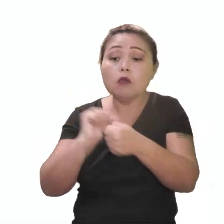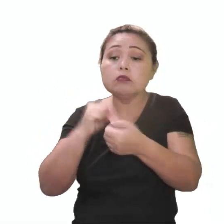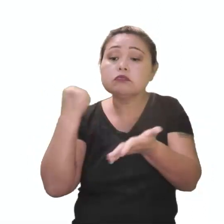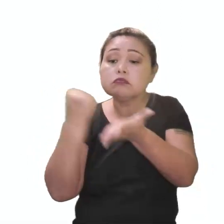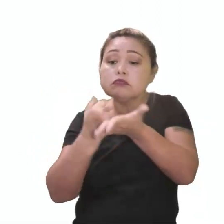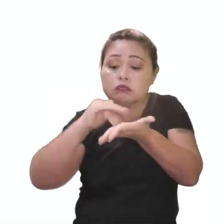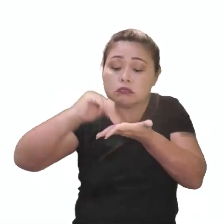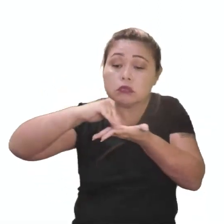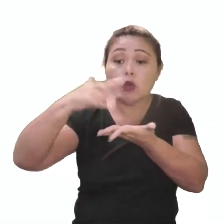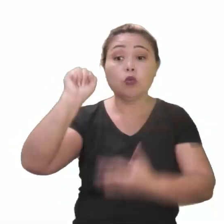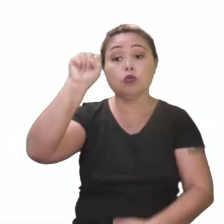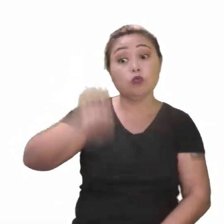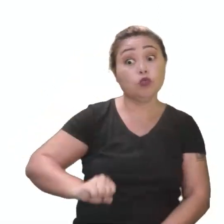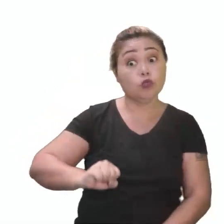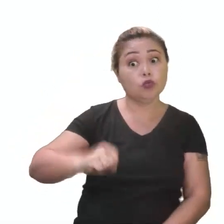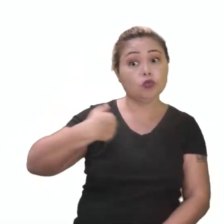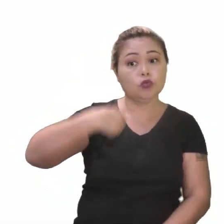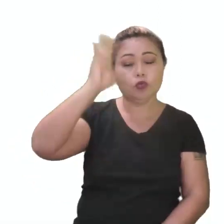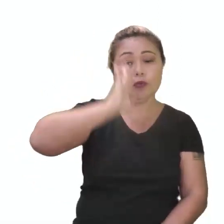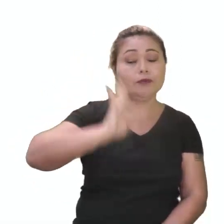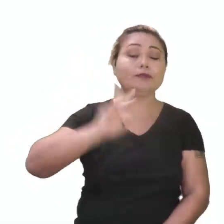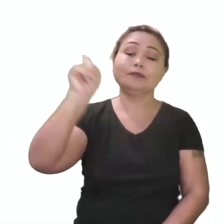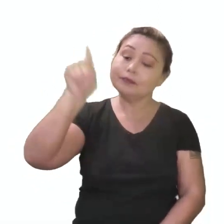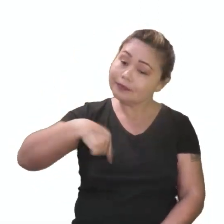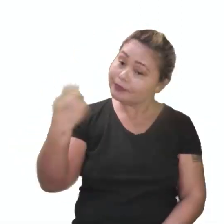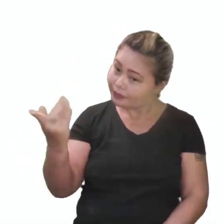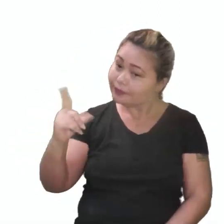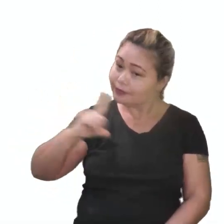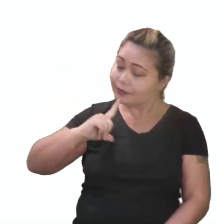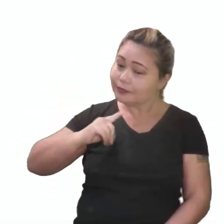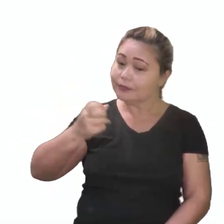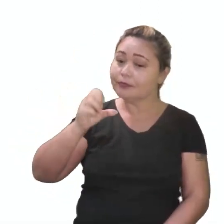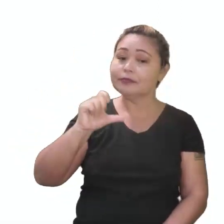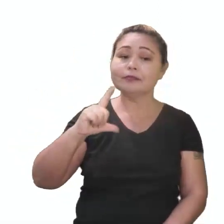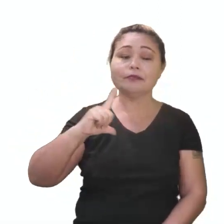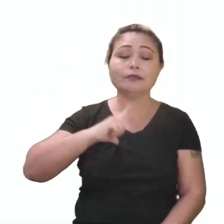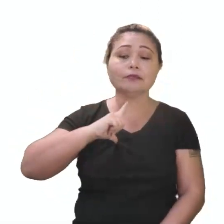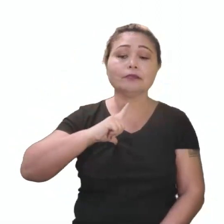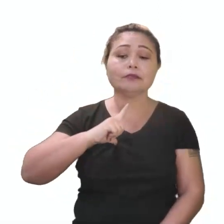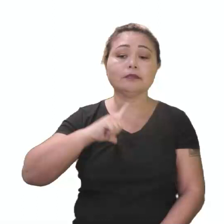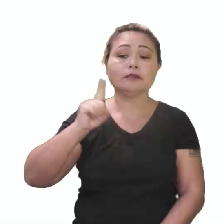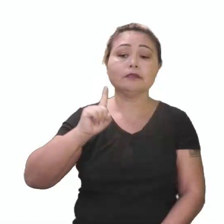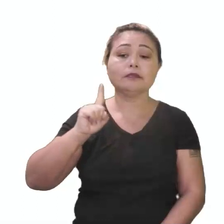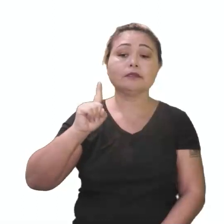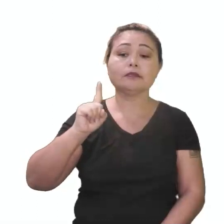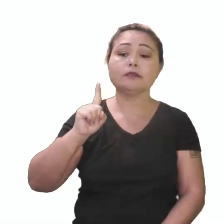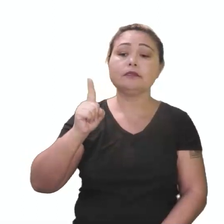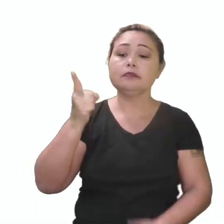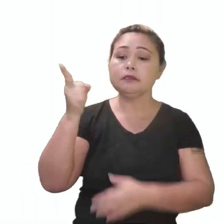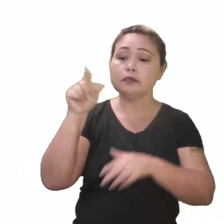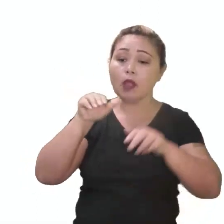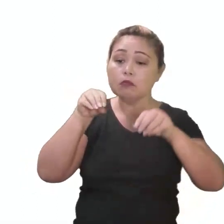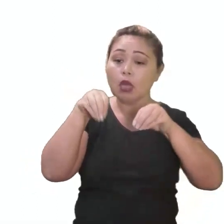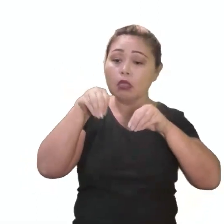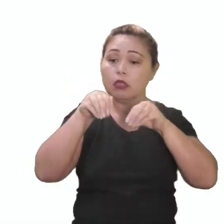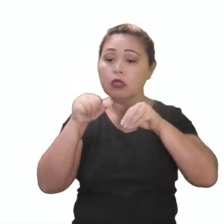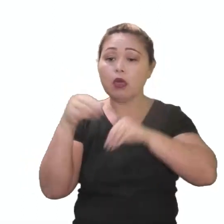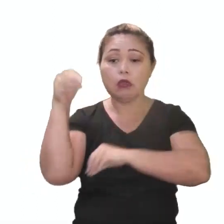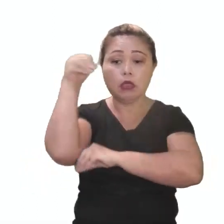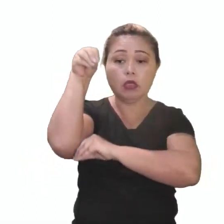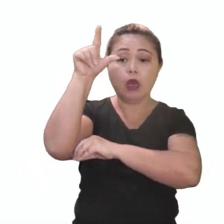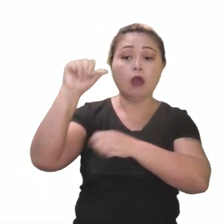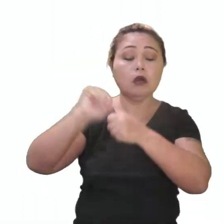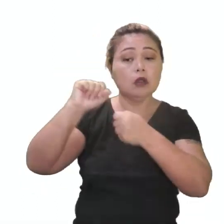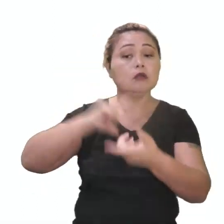fósseis no sul do Brasil. Opa, é Santa Maria, Foi encontrado sim os tauricossauros, tá? Então